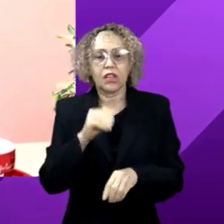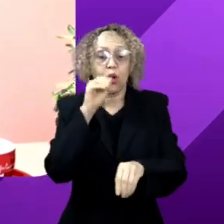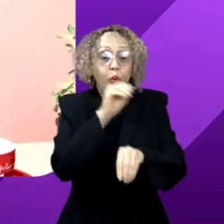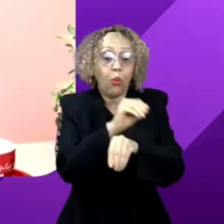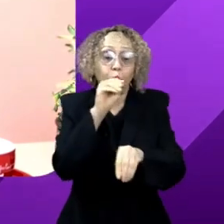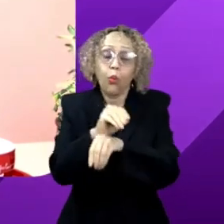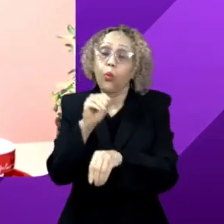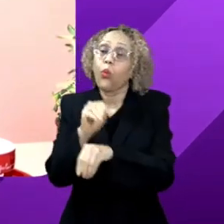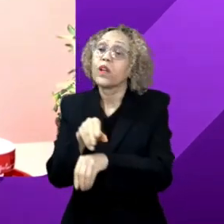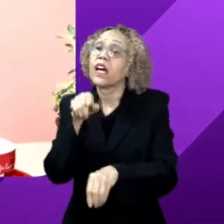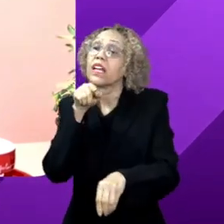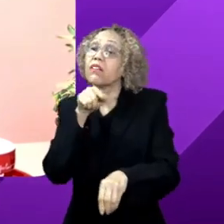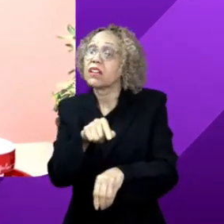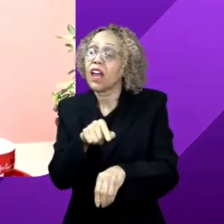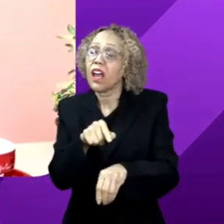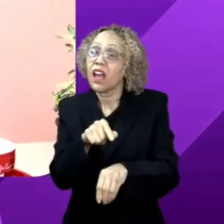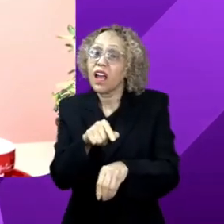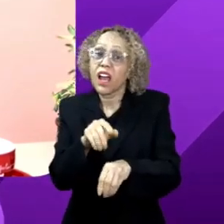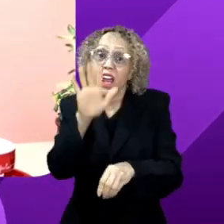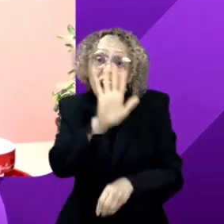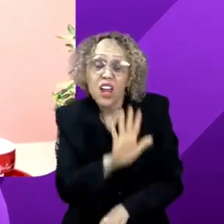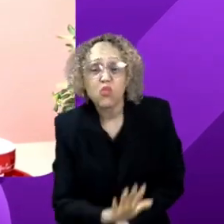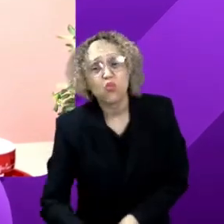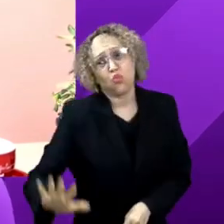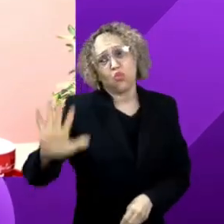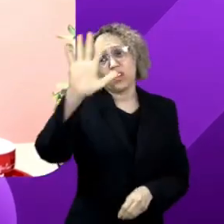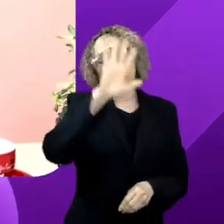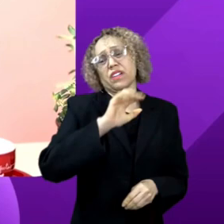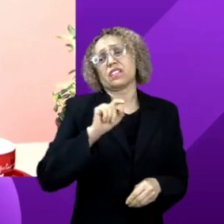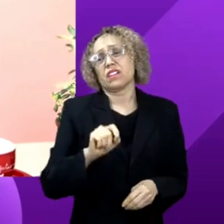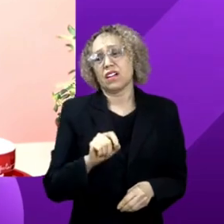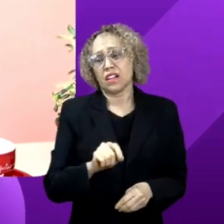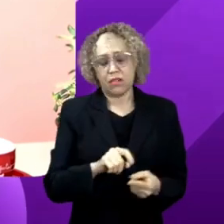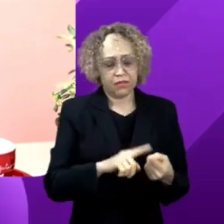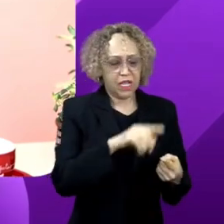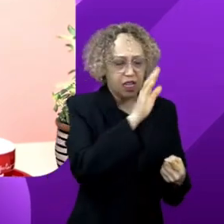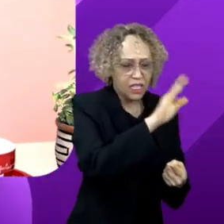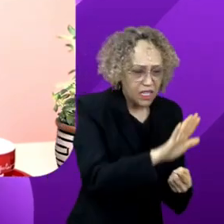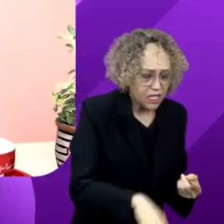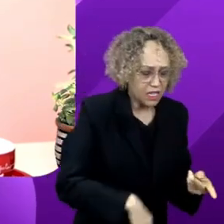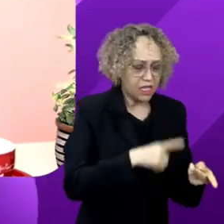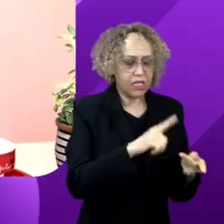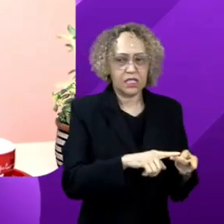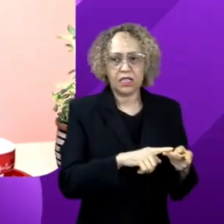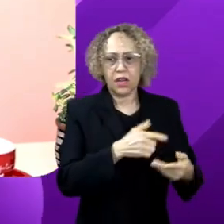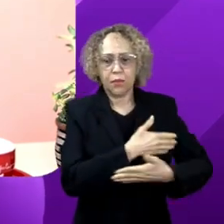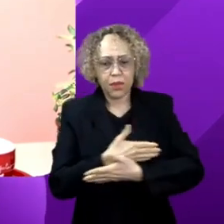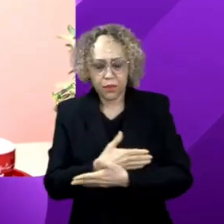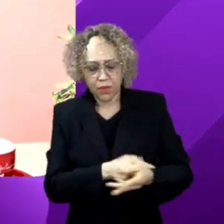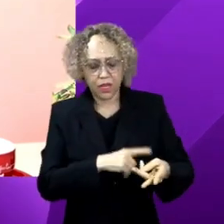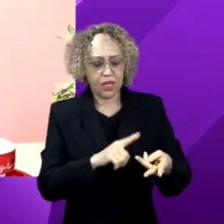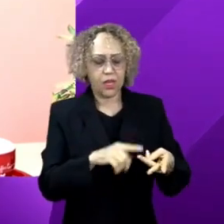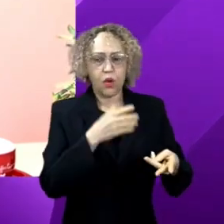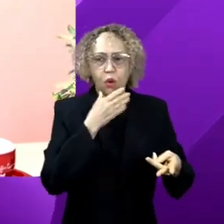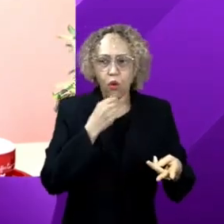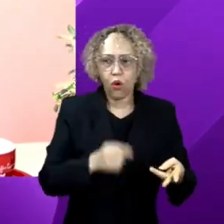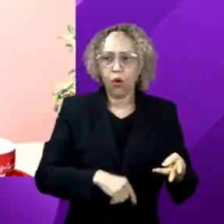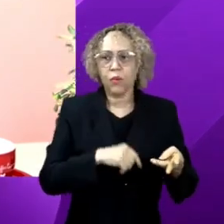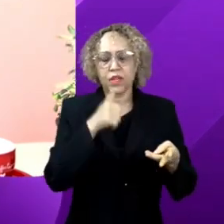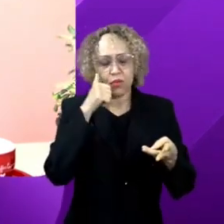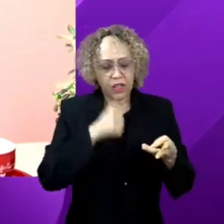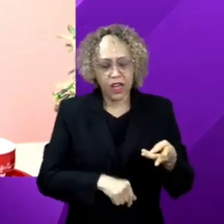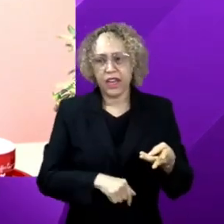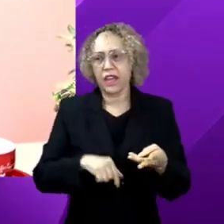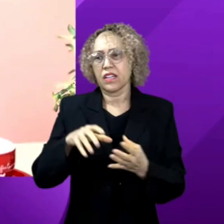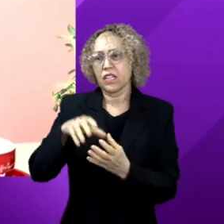uma necessidade universal. Crianças, bebês, homens, mulheres, idosos,